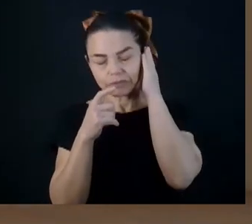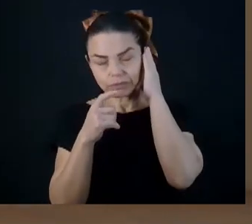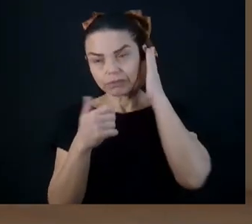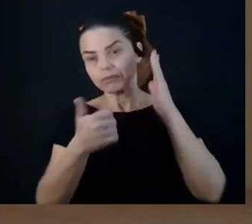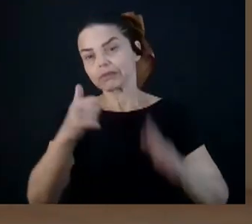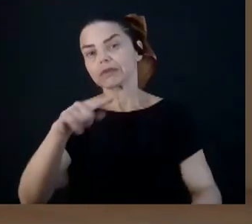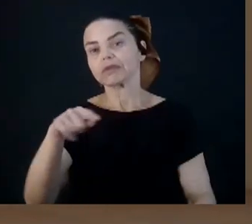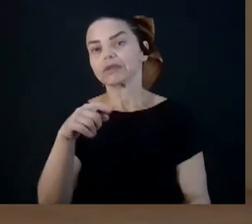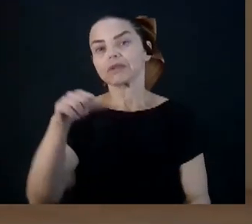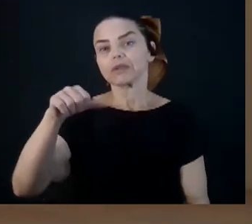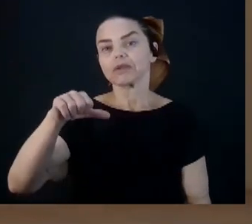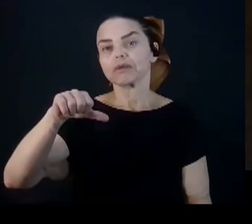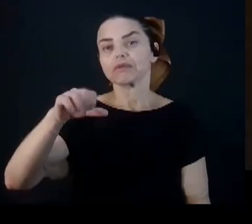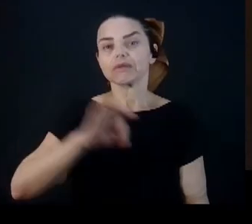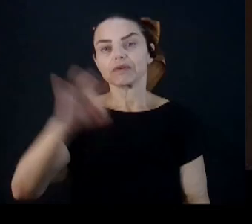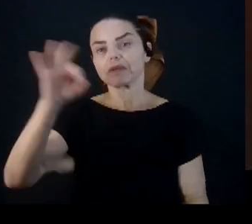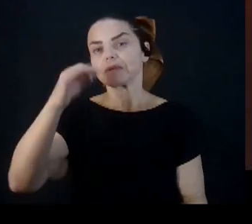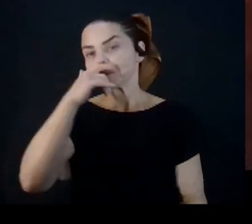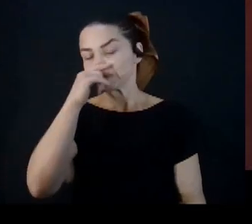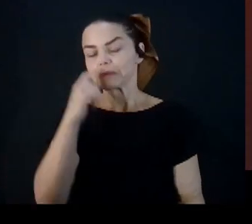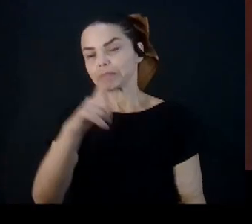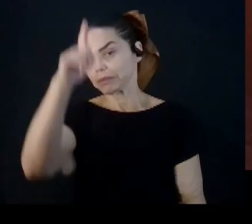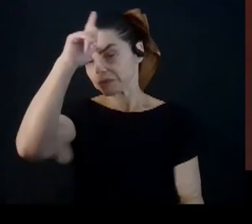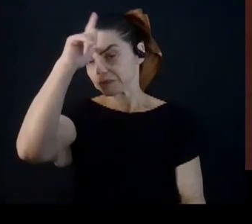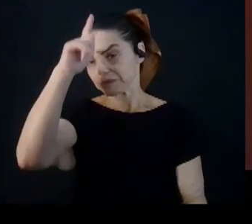90%, eram alemães.